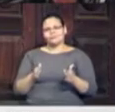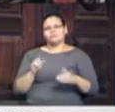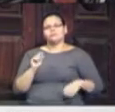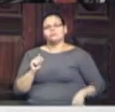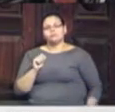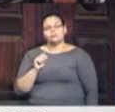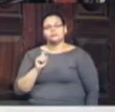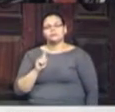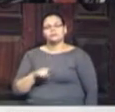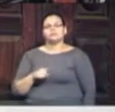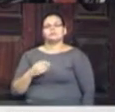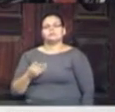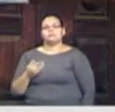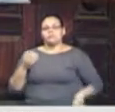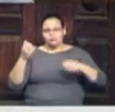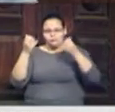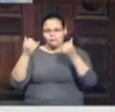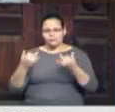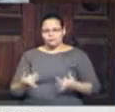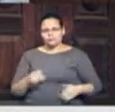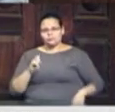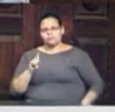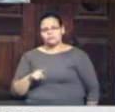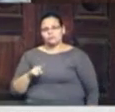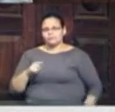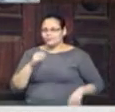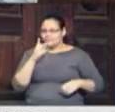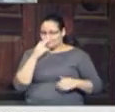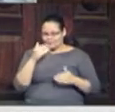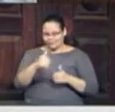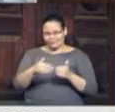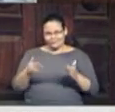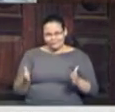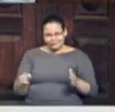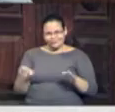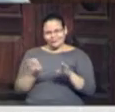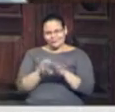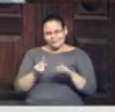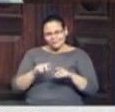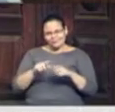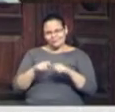por definição, é um embrulho fechado.